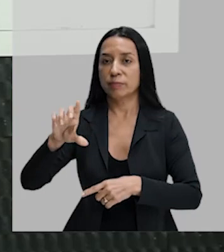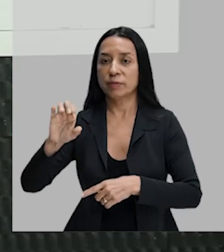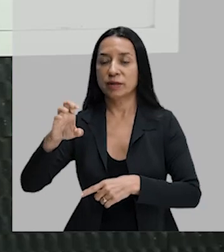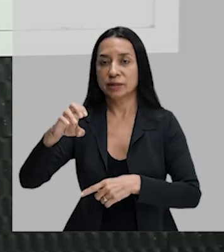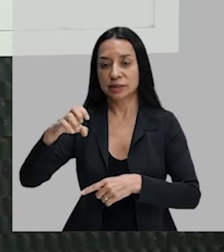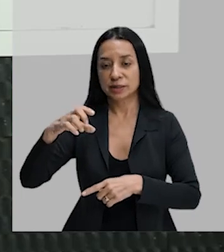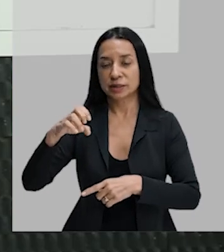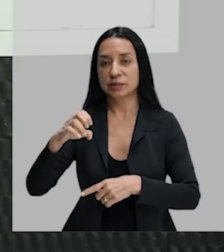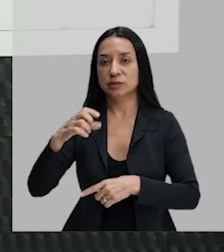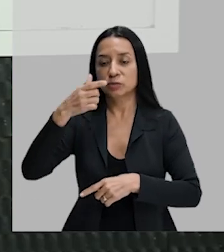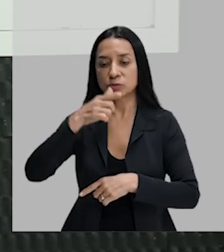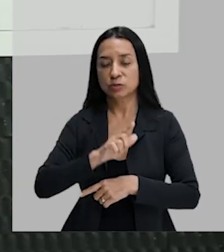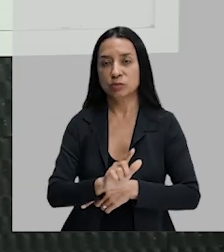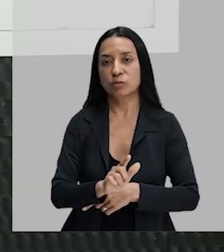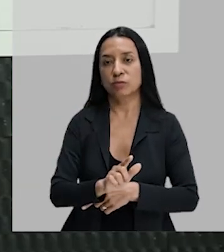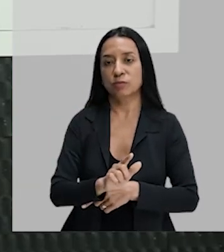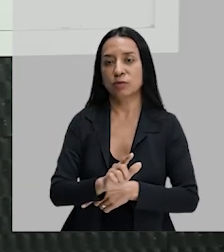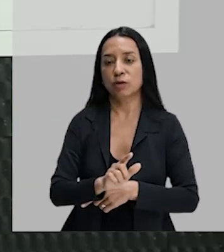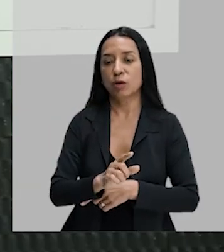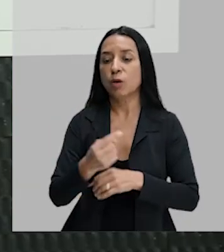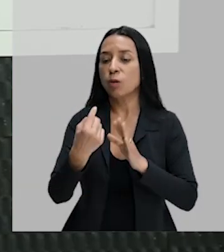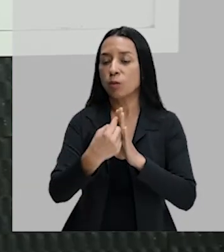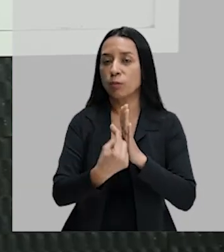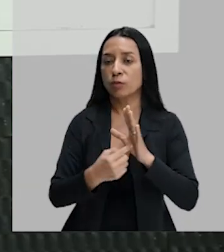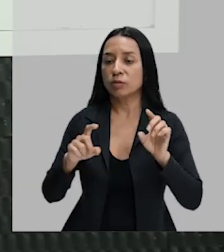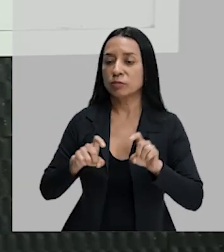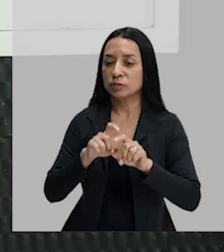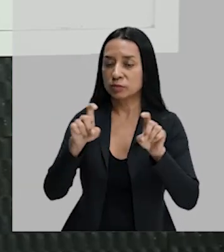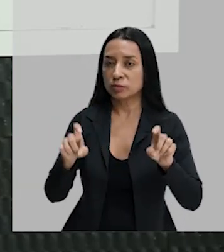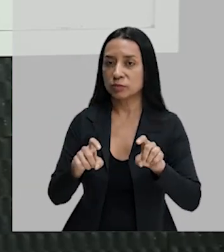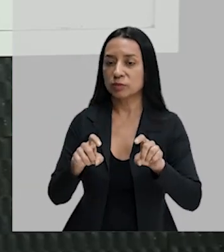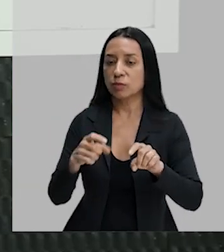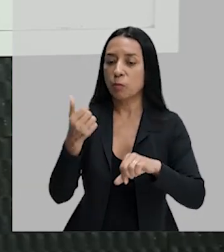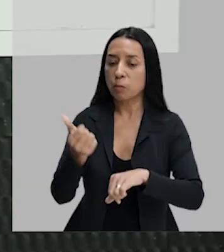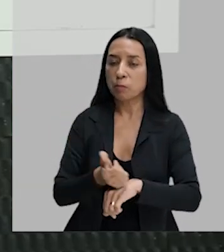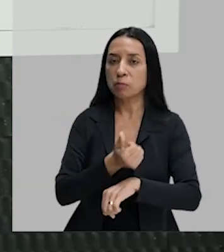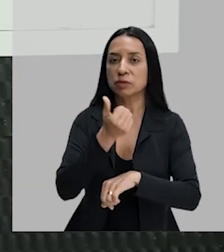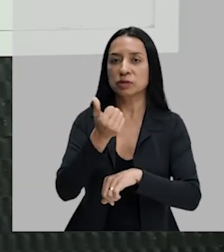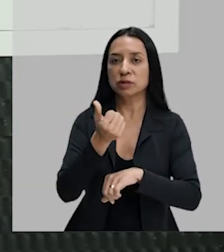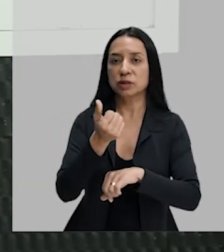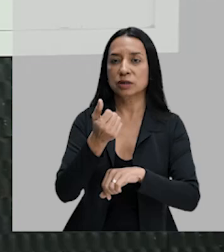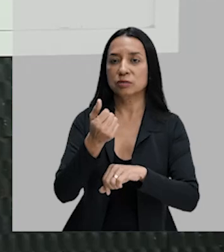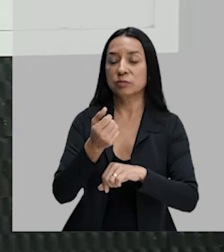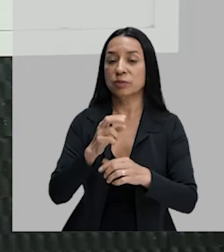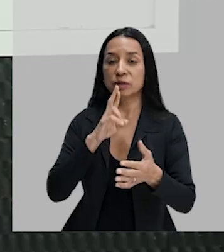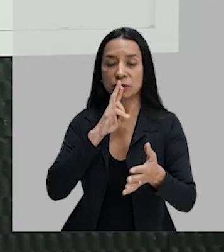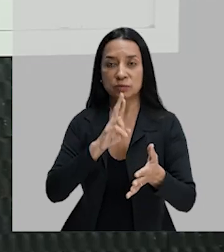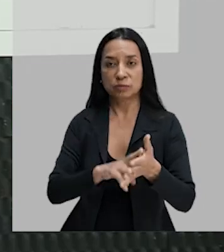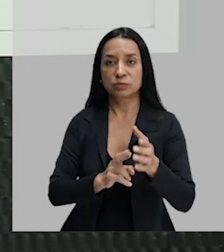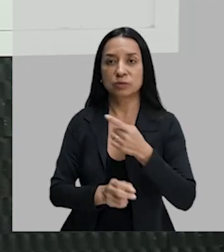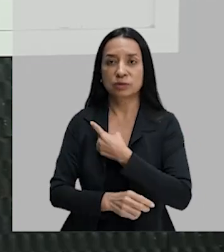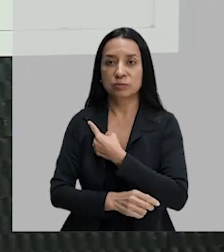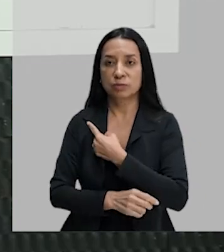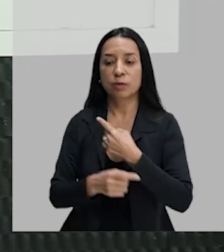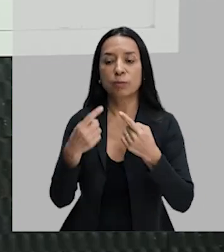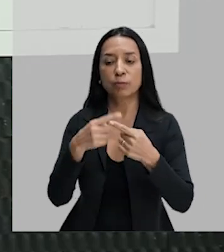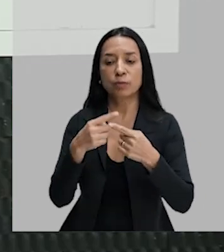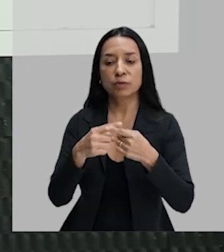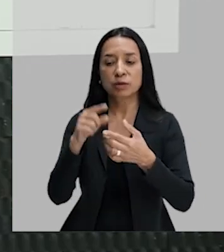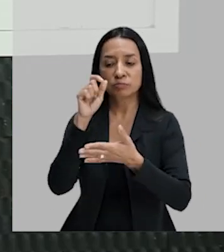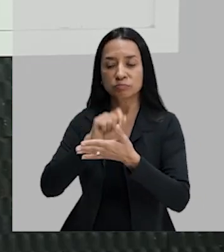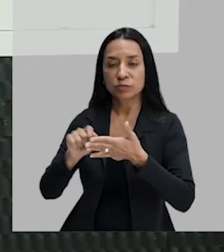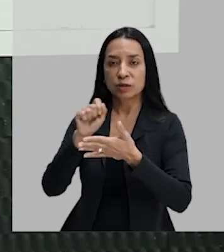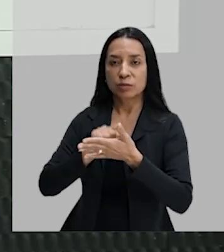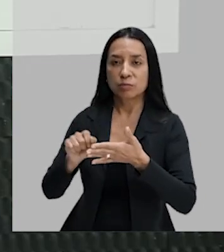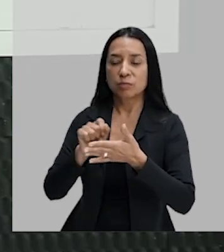seria mais adequado para resolver esse tipo de determinante porque na mão realmente fica muito trabalhoso Realmente